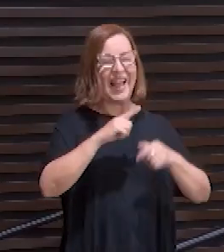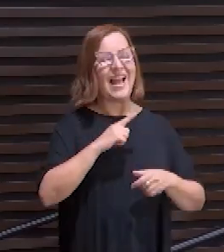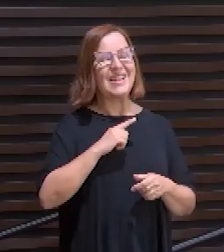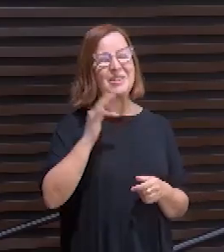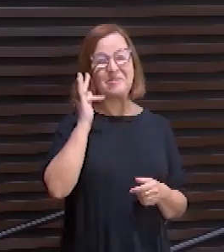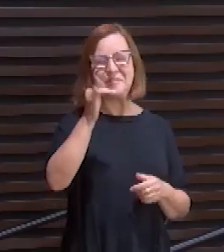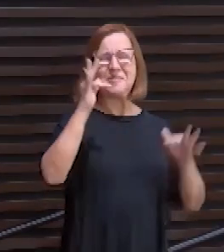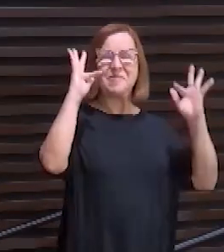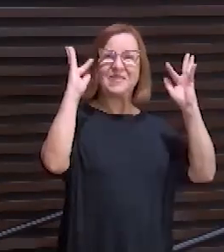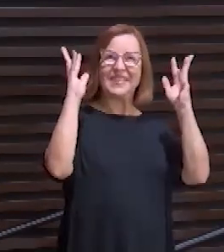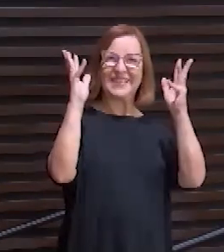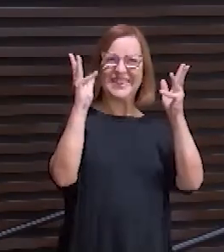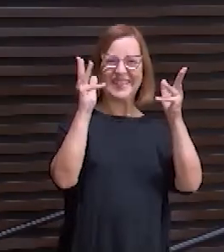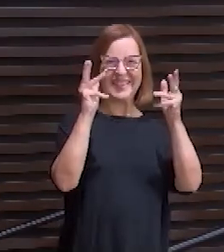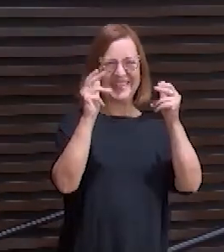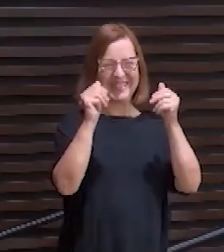glorioso.